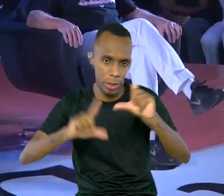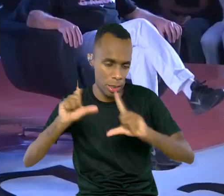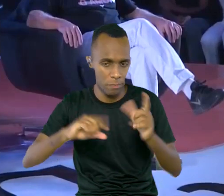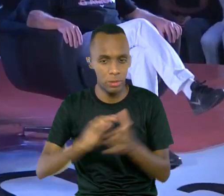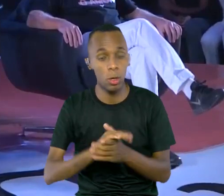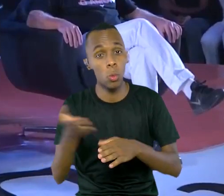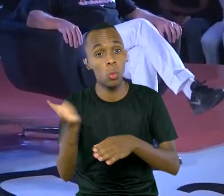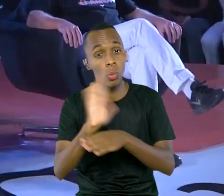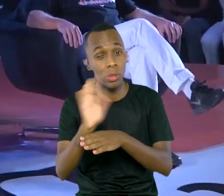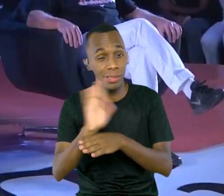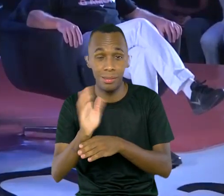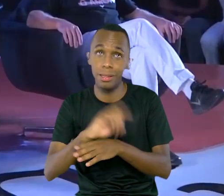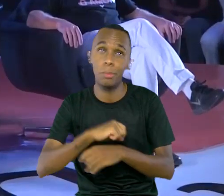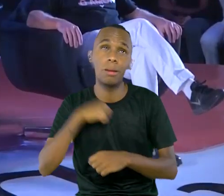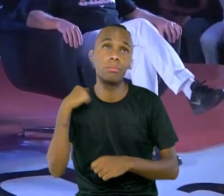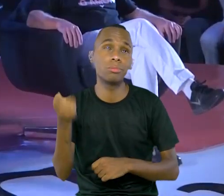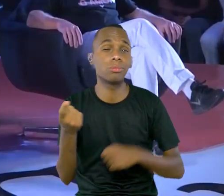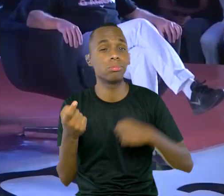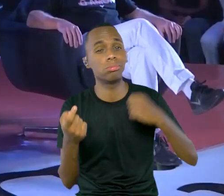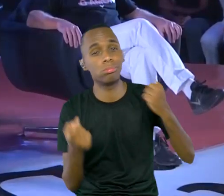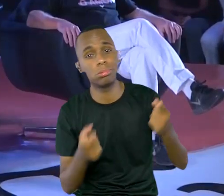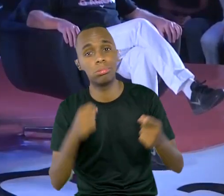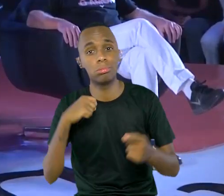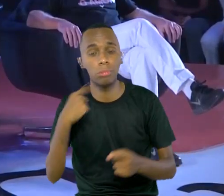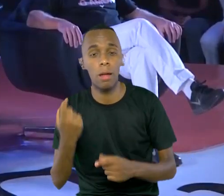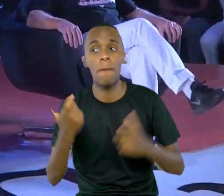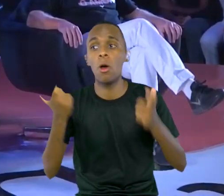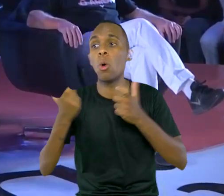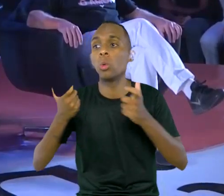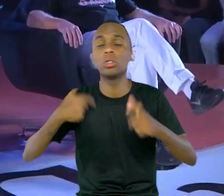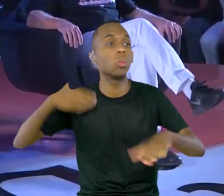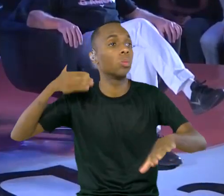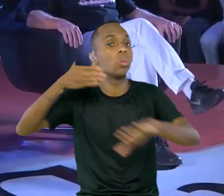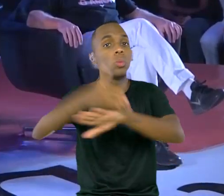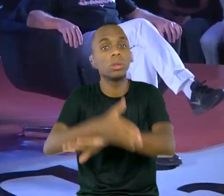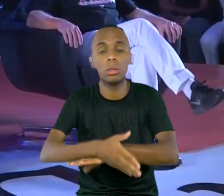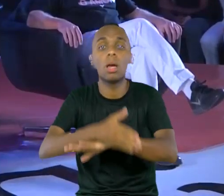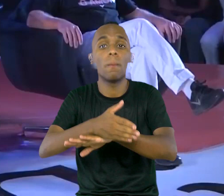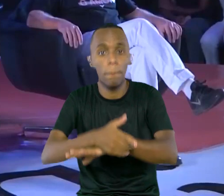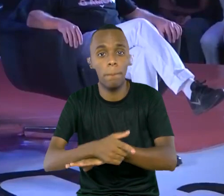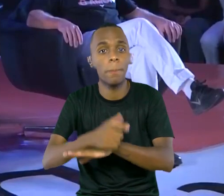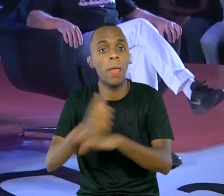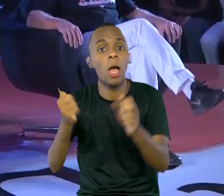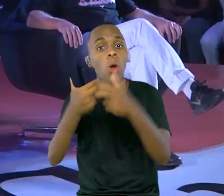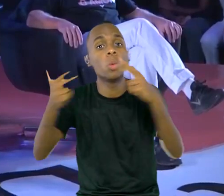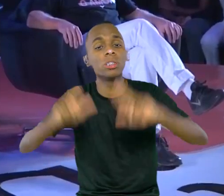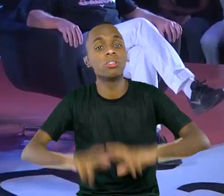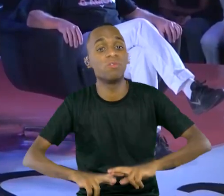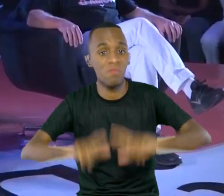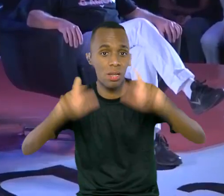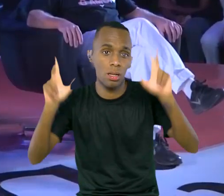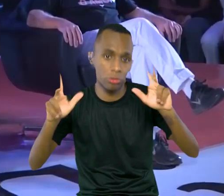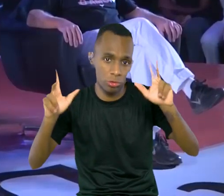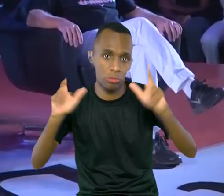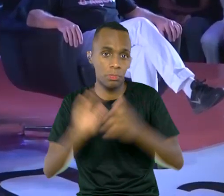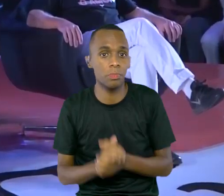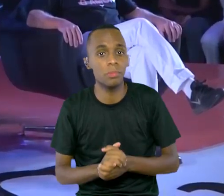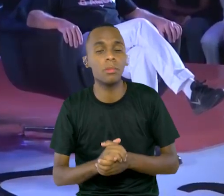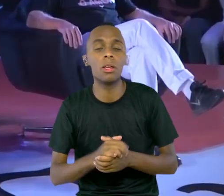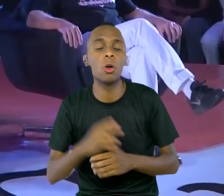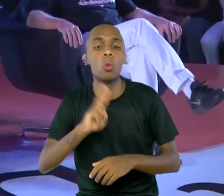na minha cidade. O cinema era uma coisa rara. Por onde eu entrava no mundo daquilo que era